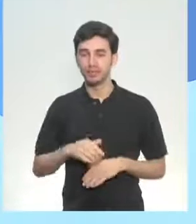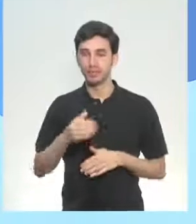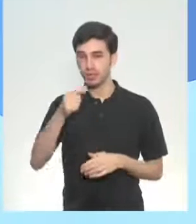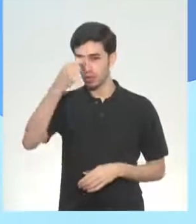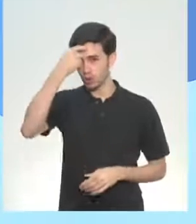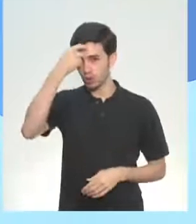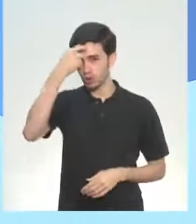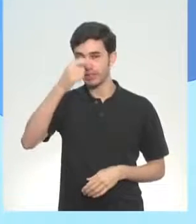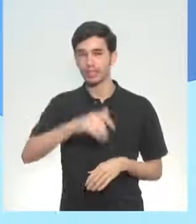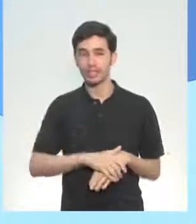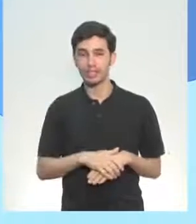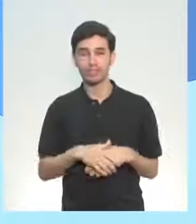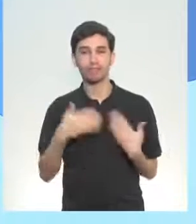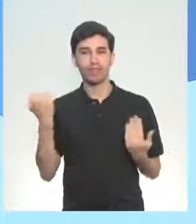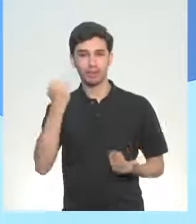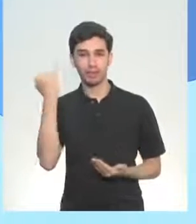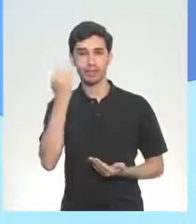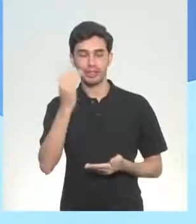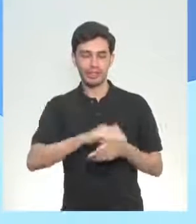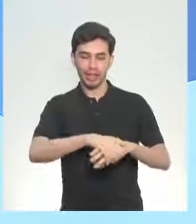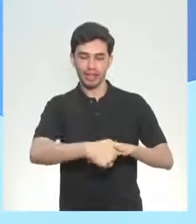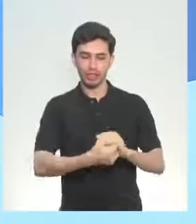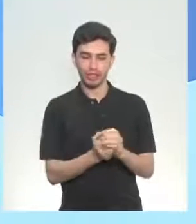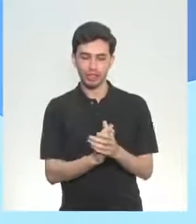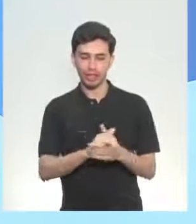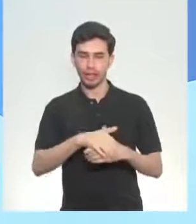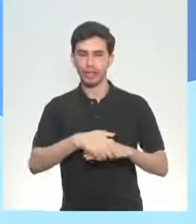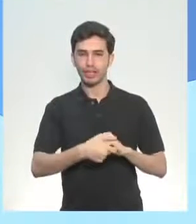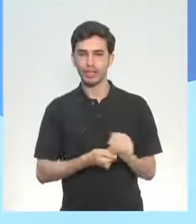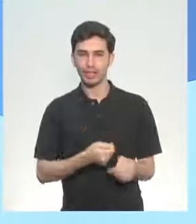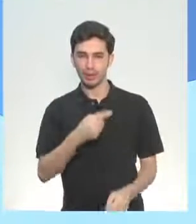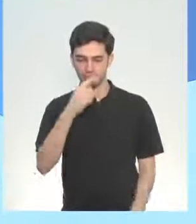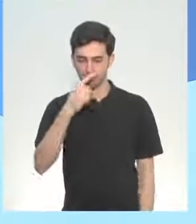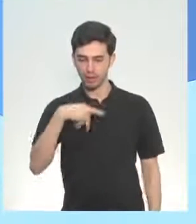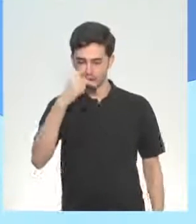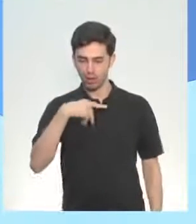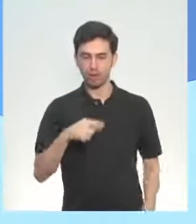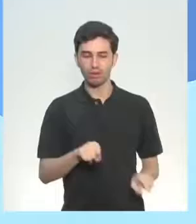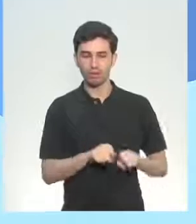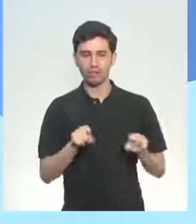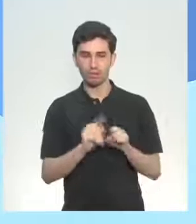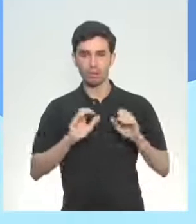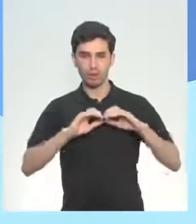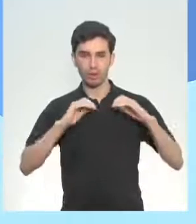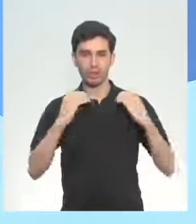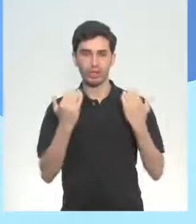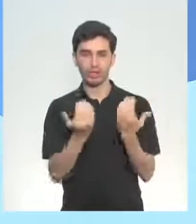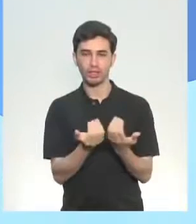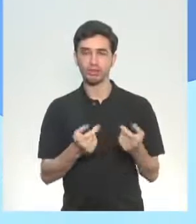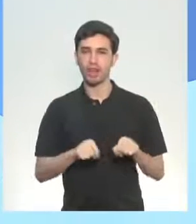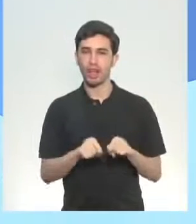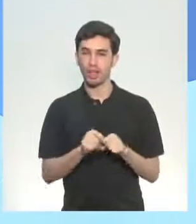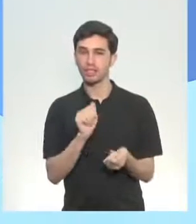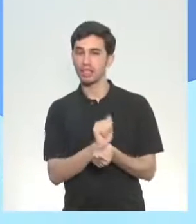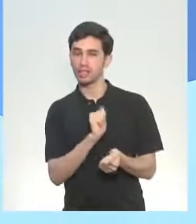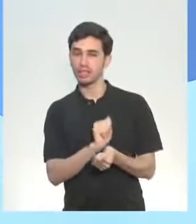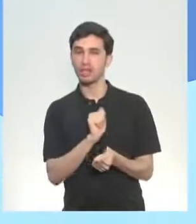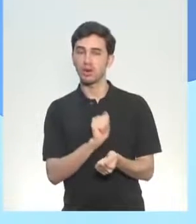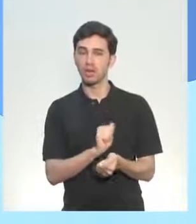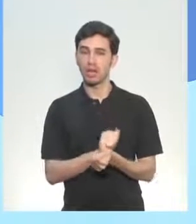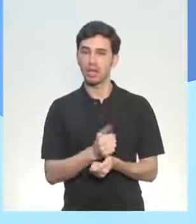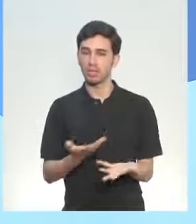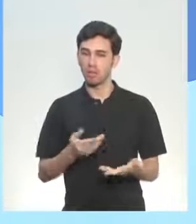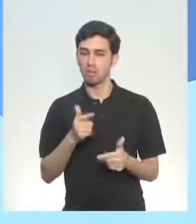conscientização da importância da higiene coletiva e pessoal. Aguardamos solução. Grêmio Estudantil Força